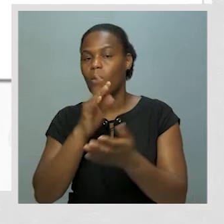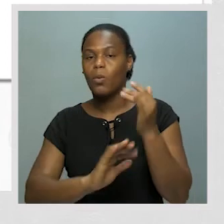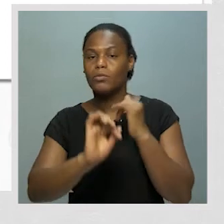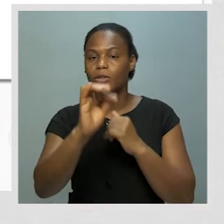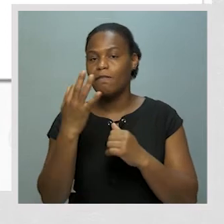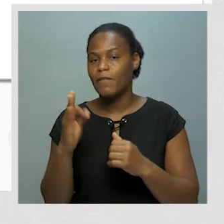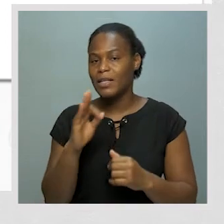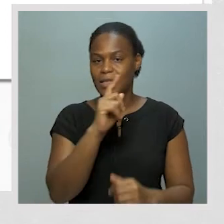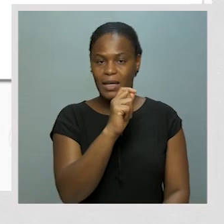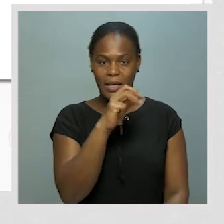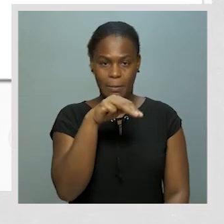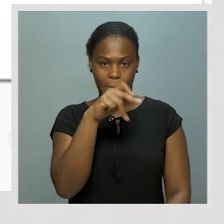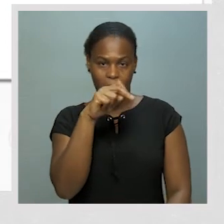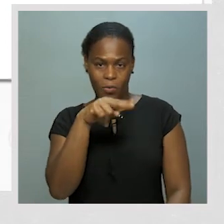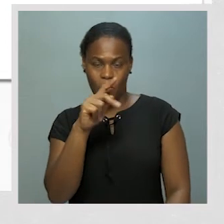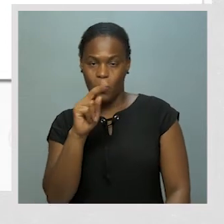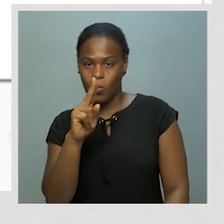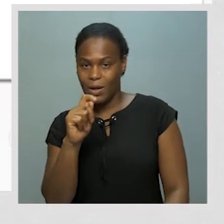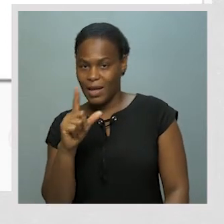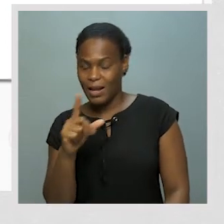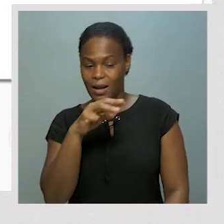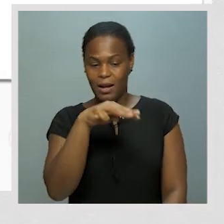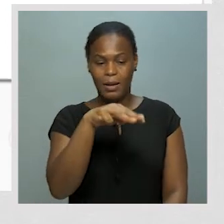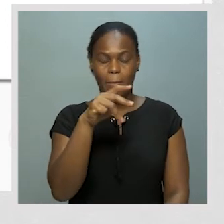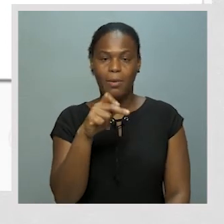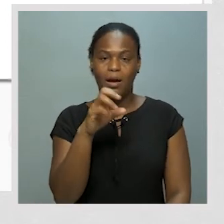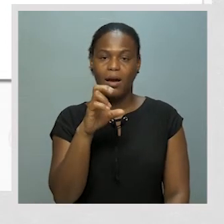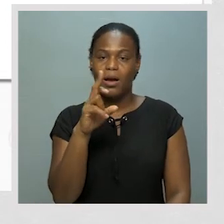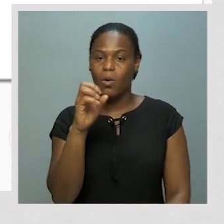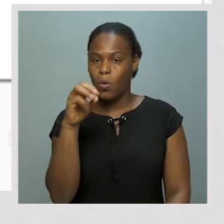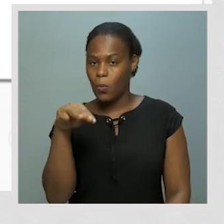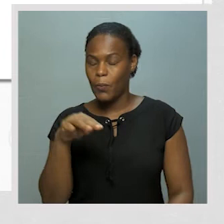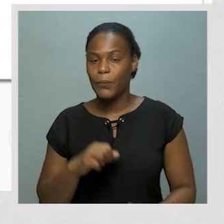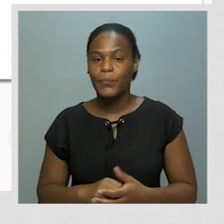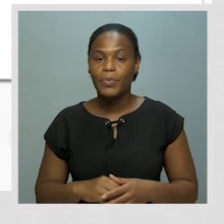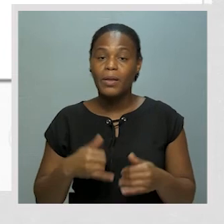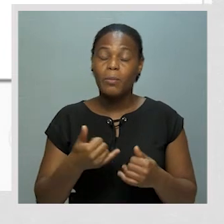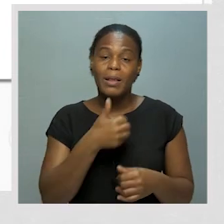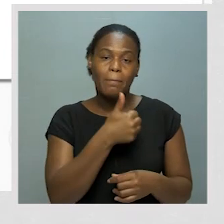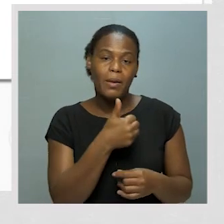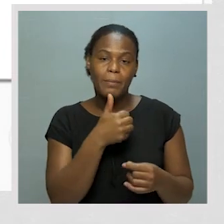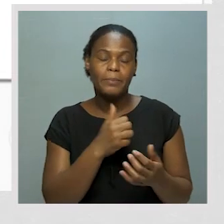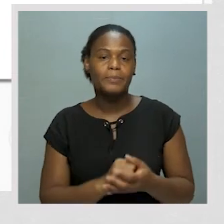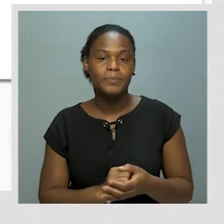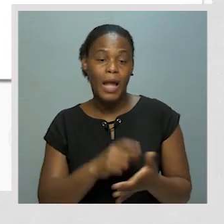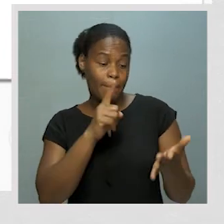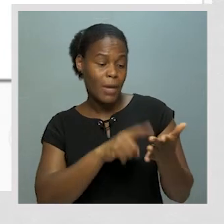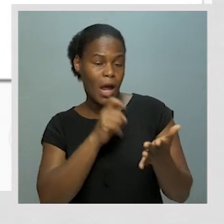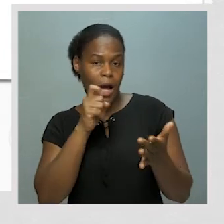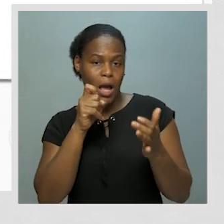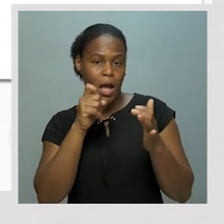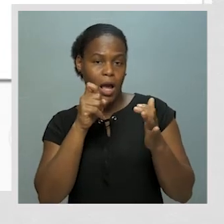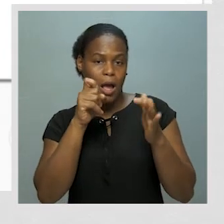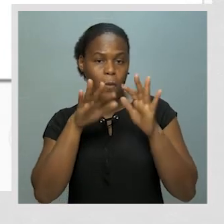homólogo francês, Emmanuel Macron. Então, nós temos a linha B. Estados Unidos